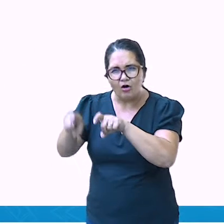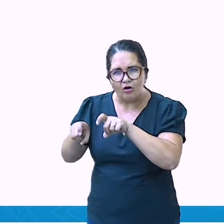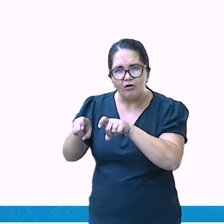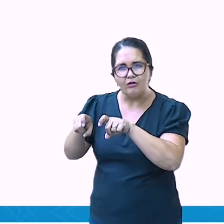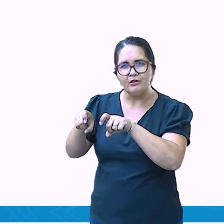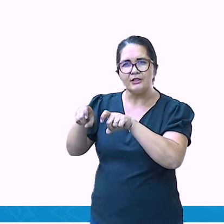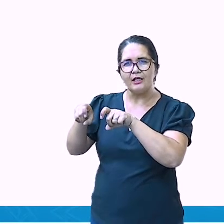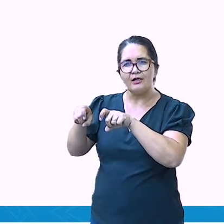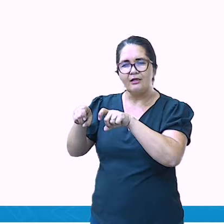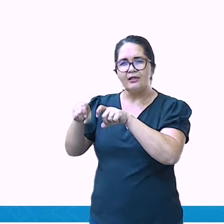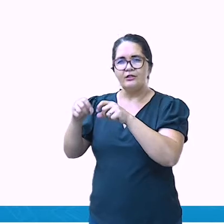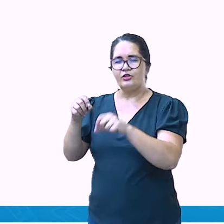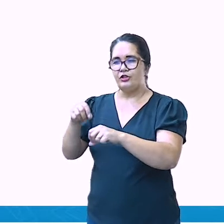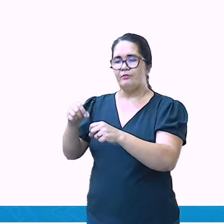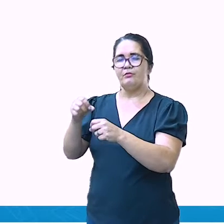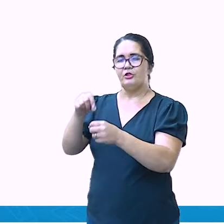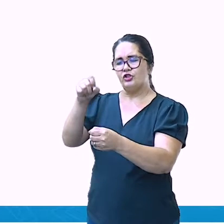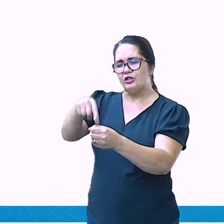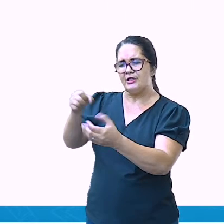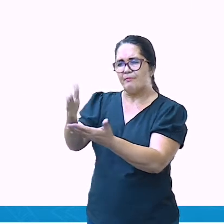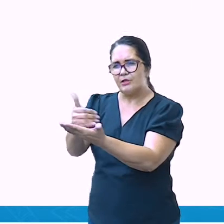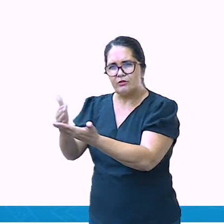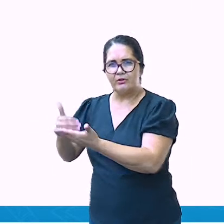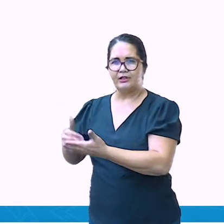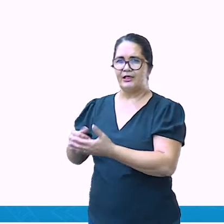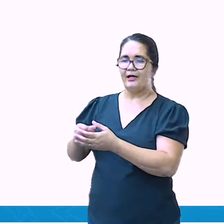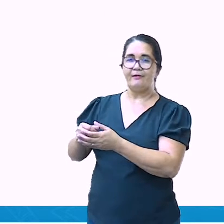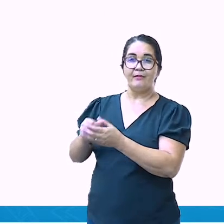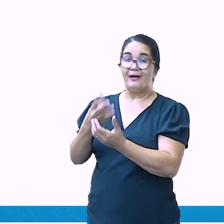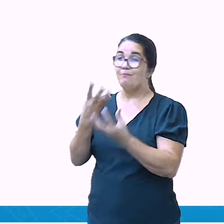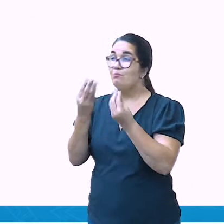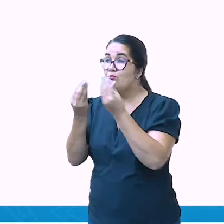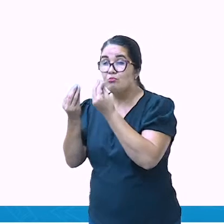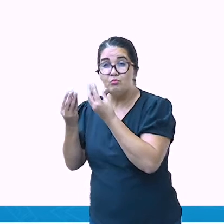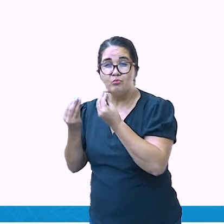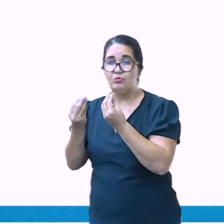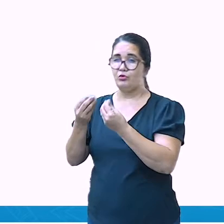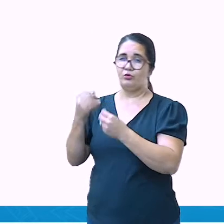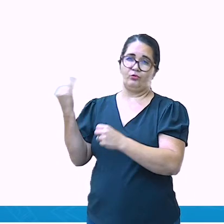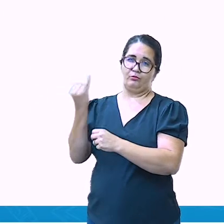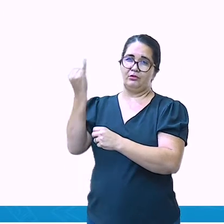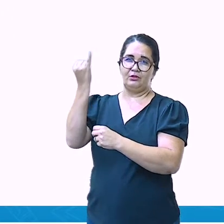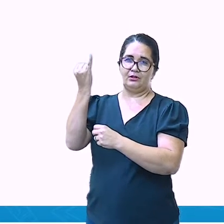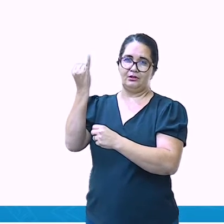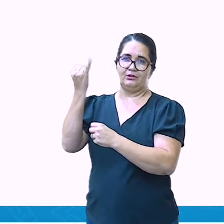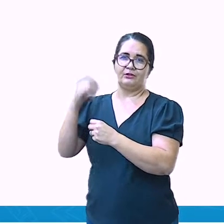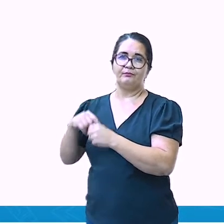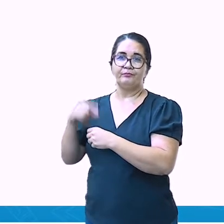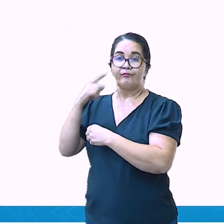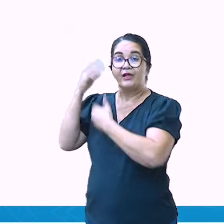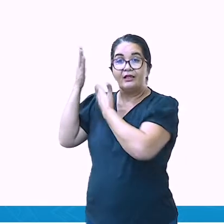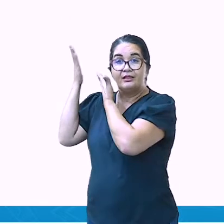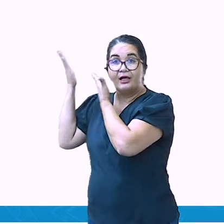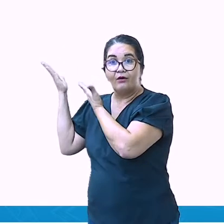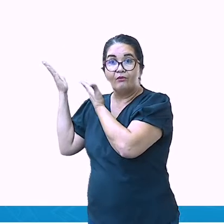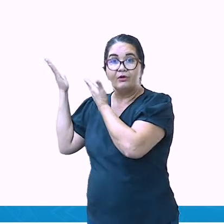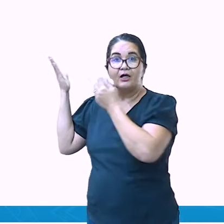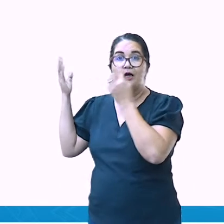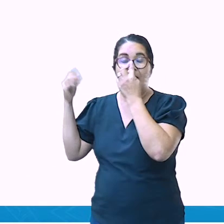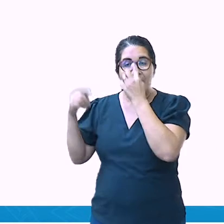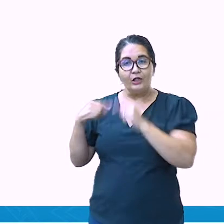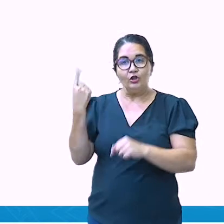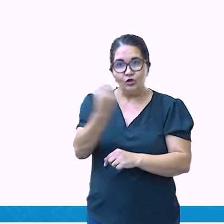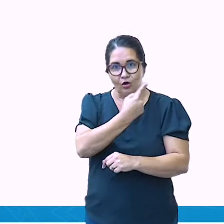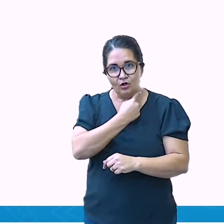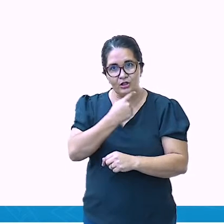E o Sudeste? Nós estamos ali no Sudeste, não é? Nós não moramos em Minas Gerais,